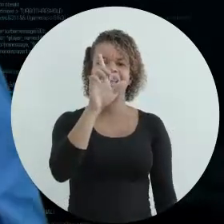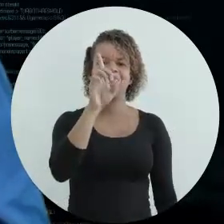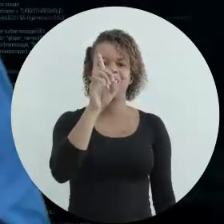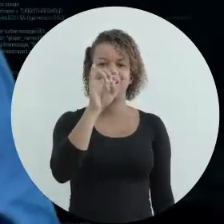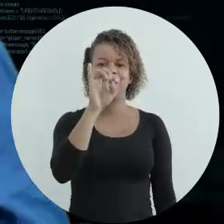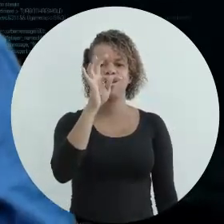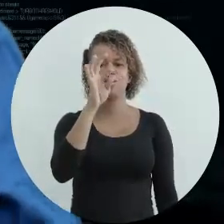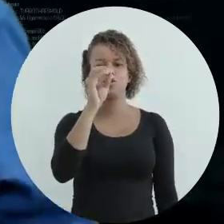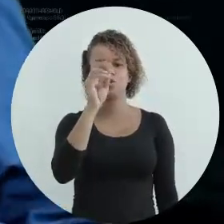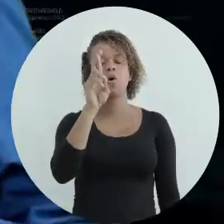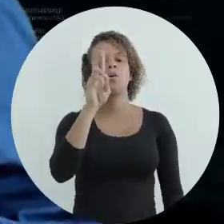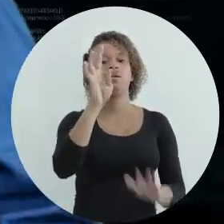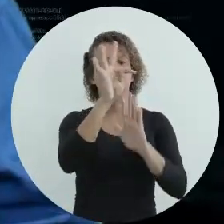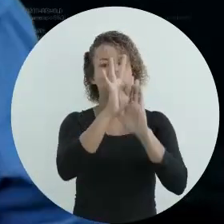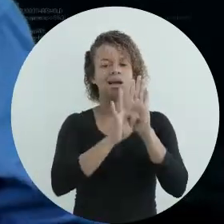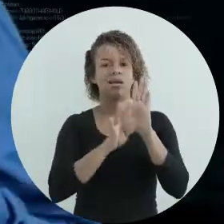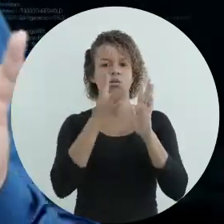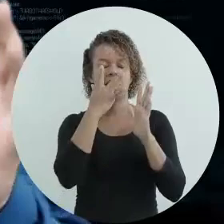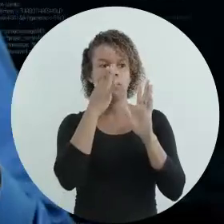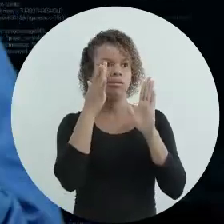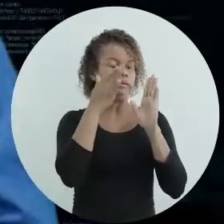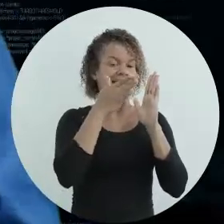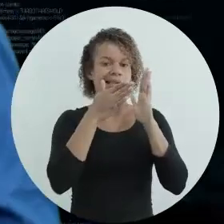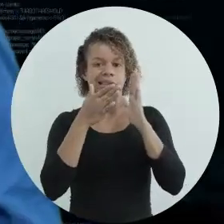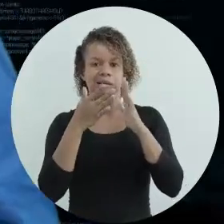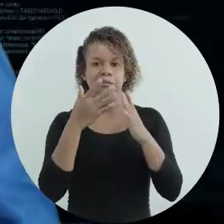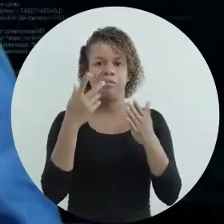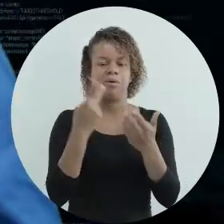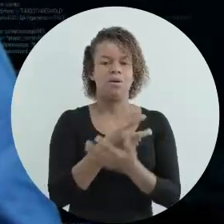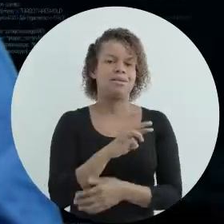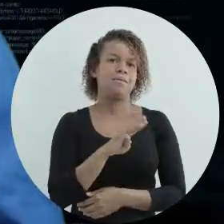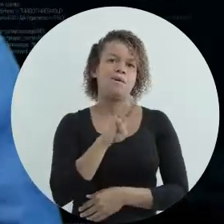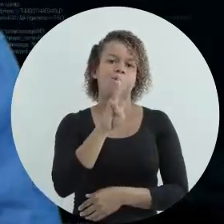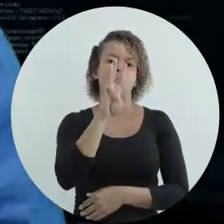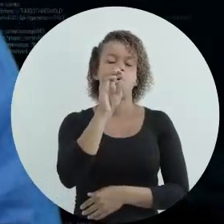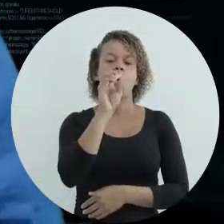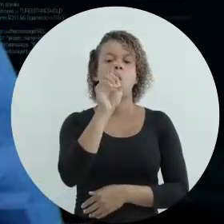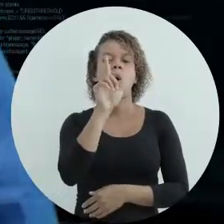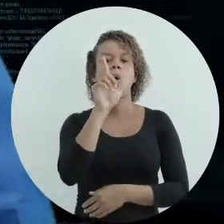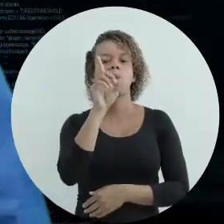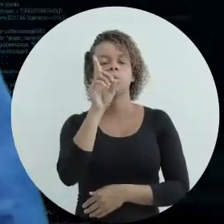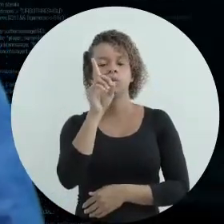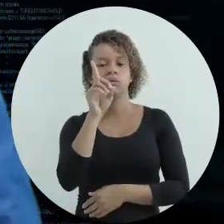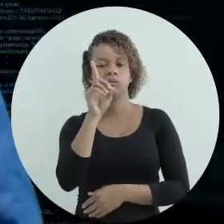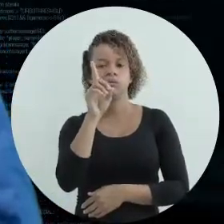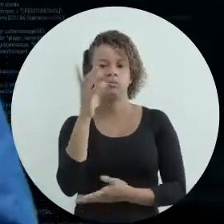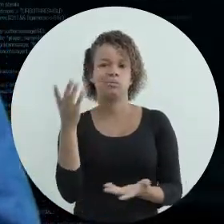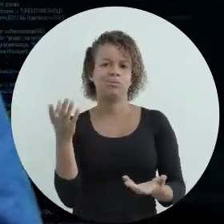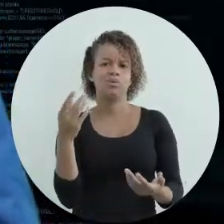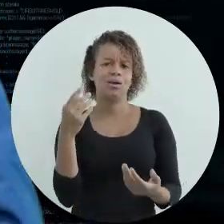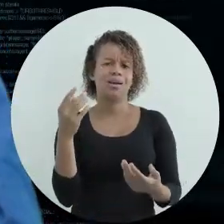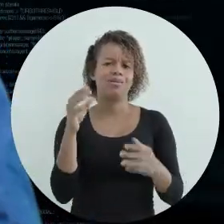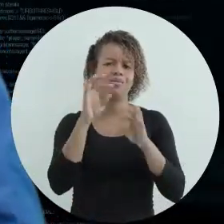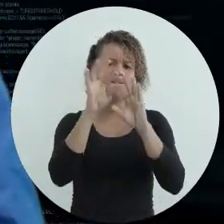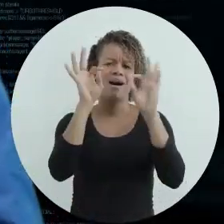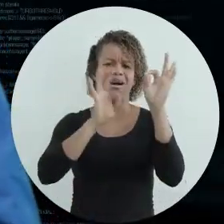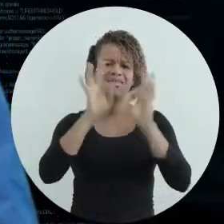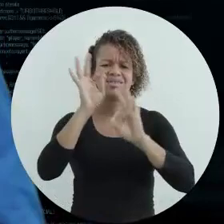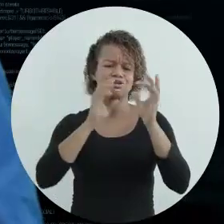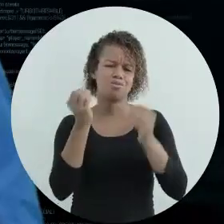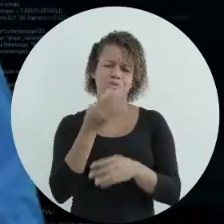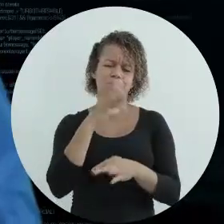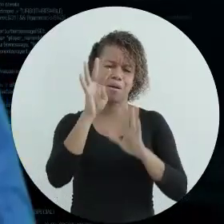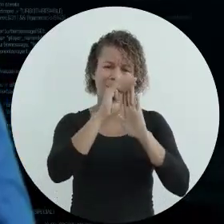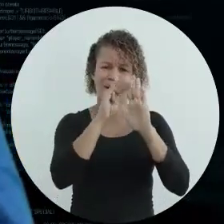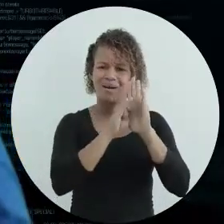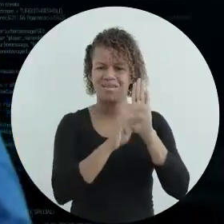complexos para poder fazer ele. O Word, por exemplo, não é um programa bom para você programar. É muito melhor do que ele